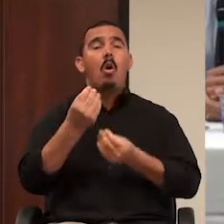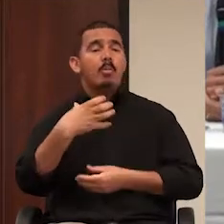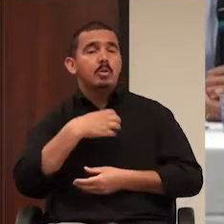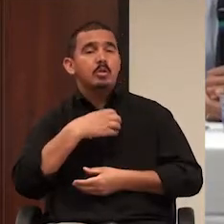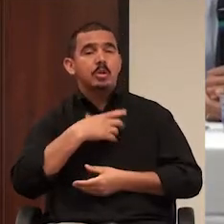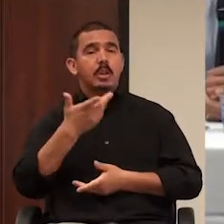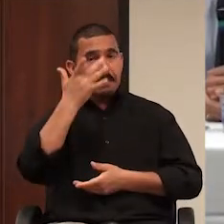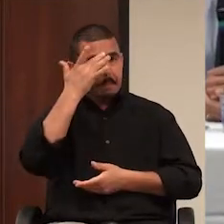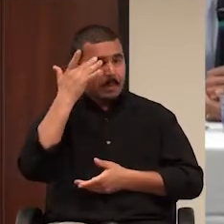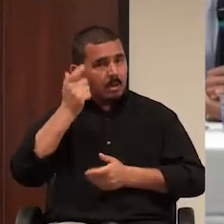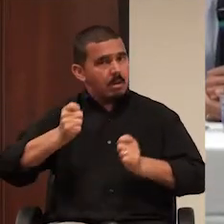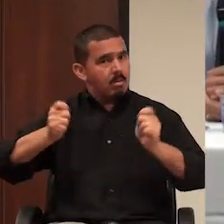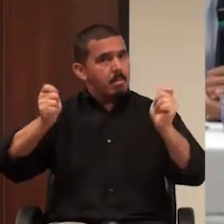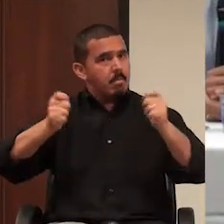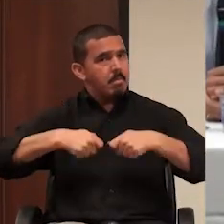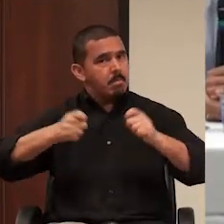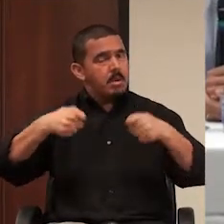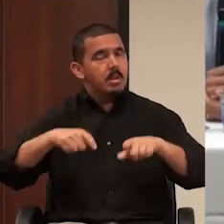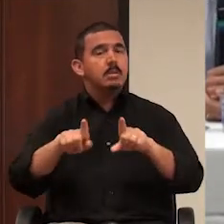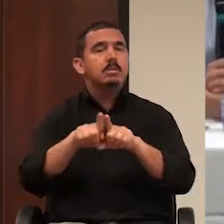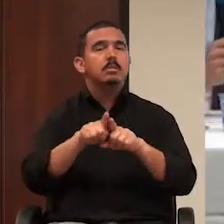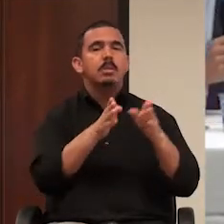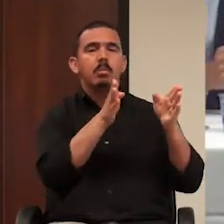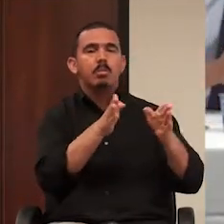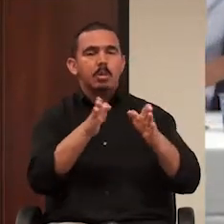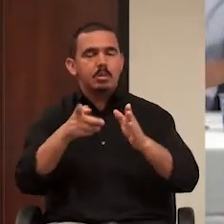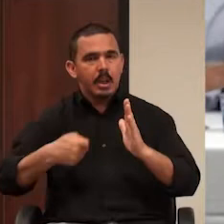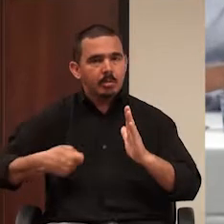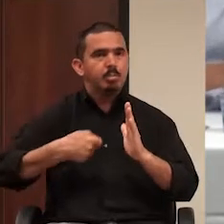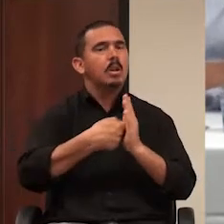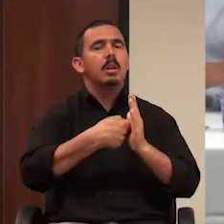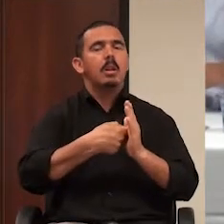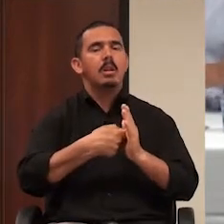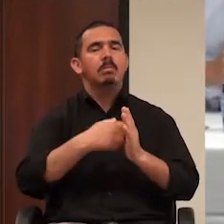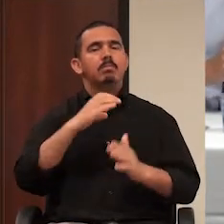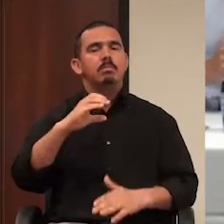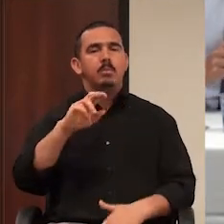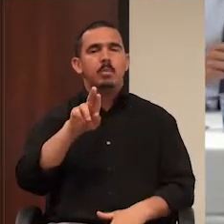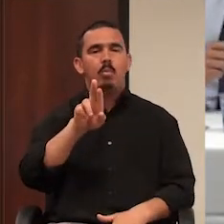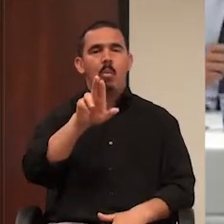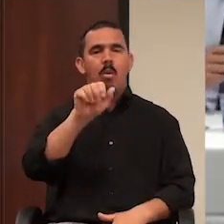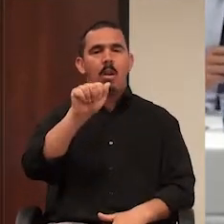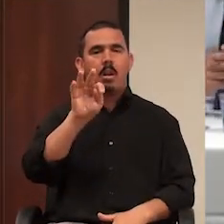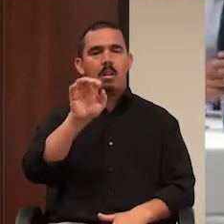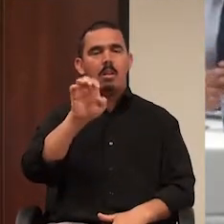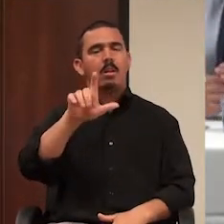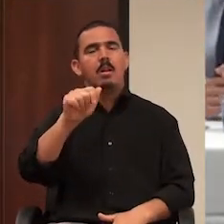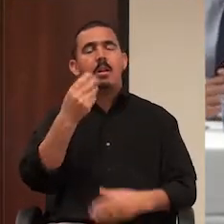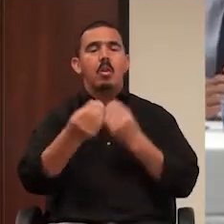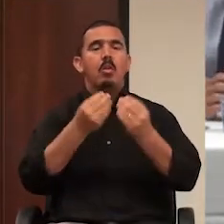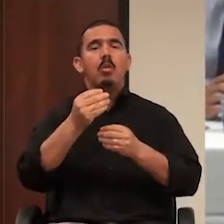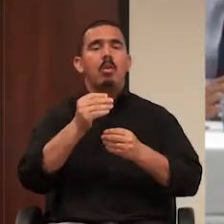capacidade e o processo de curatela, de acordo com o novo Código de Processo Civil,